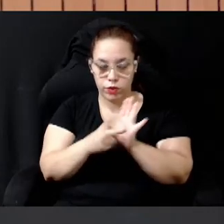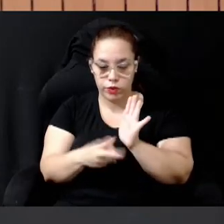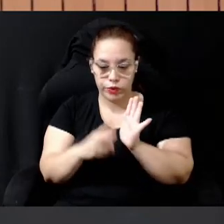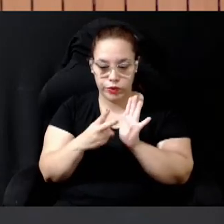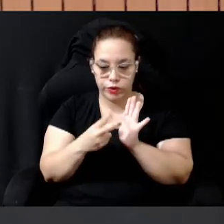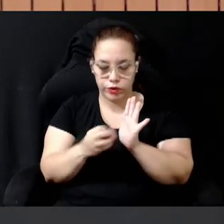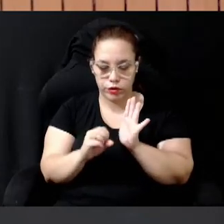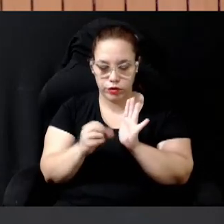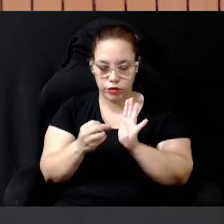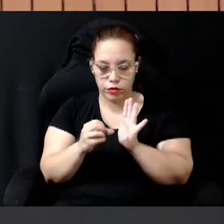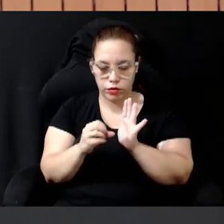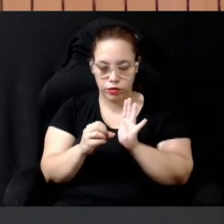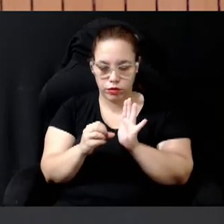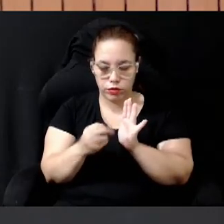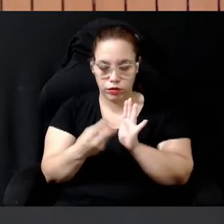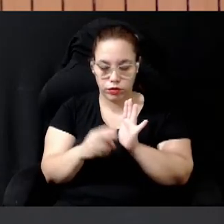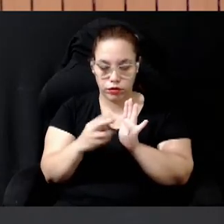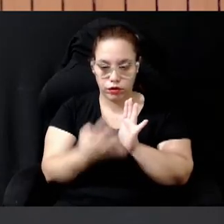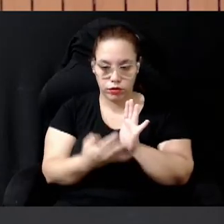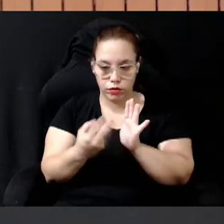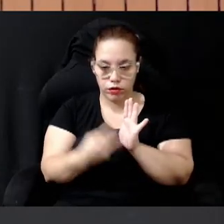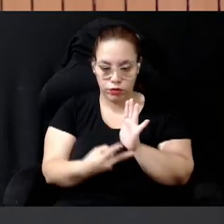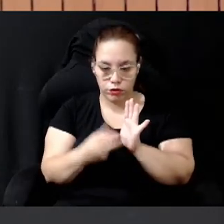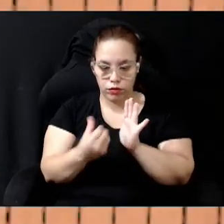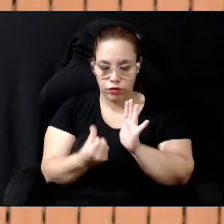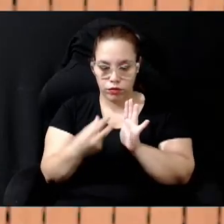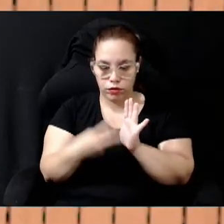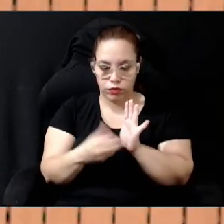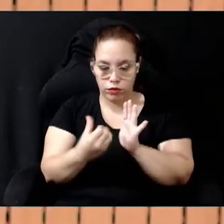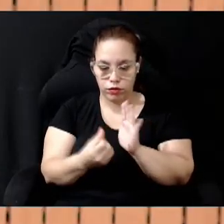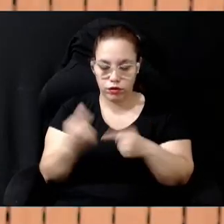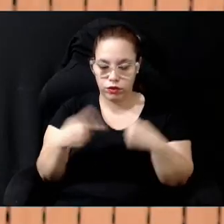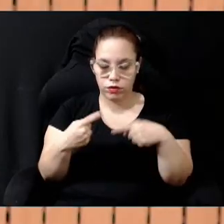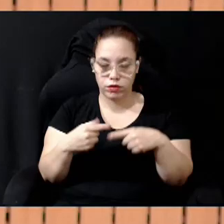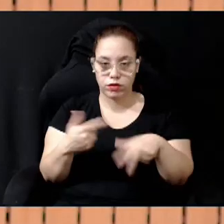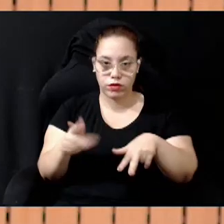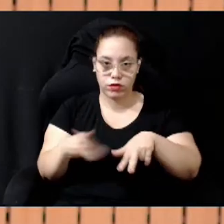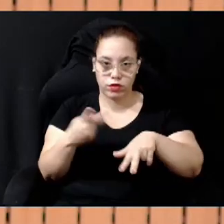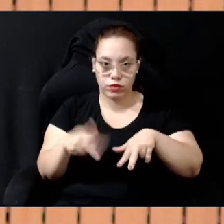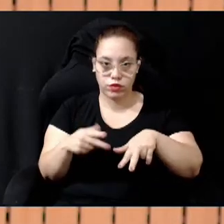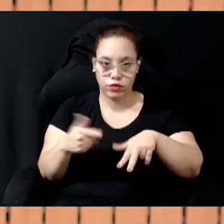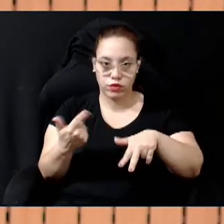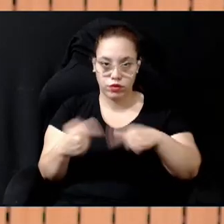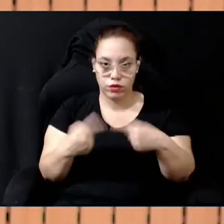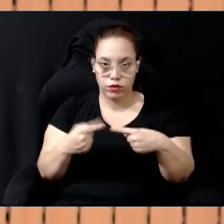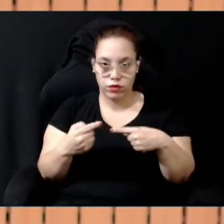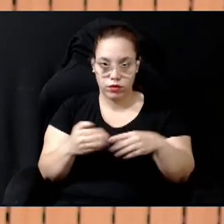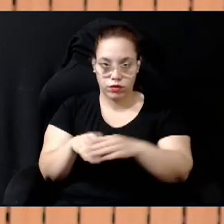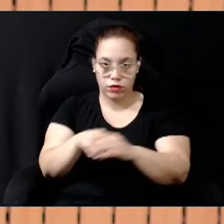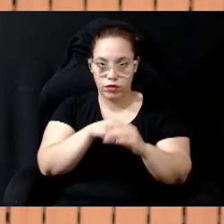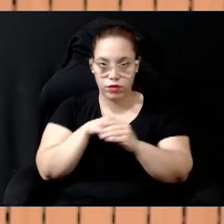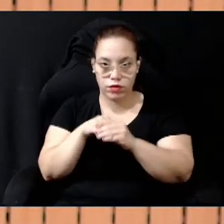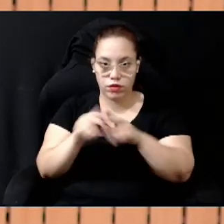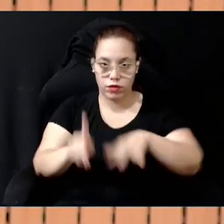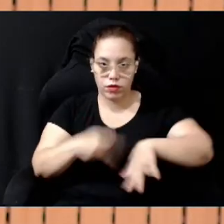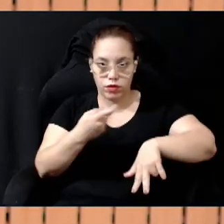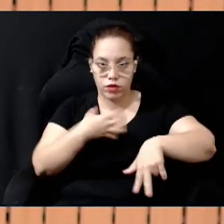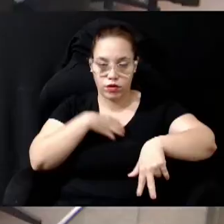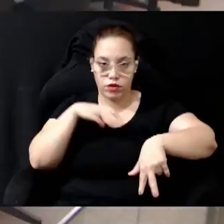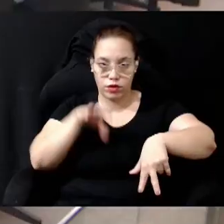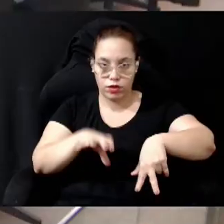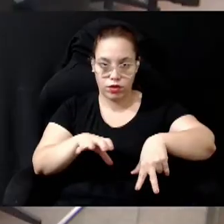220/2024, processo 242126. Em discussão, não havendo vereador a discutir, em votação. Vereadores favoráveis permaneçam como